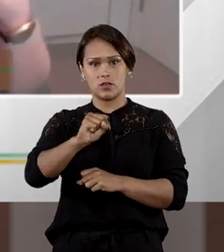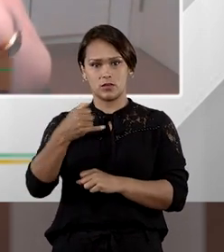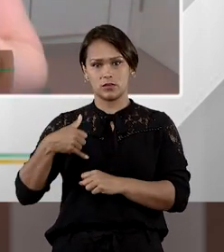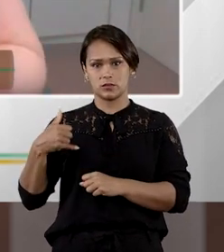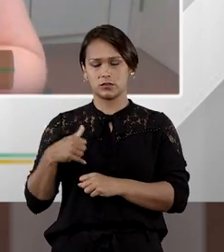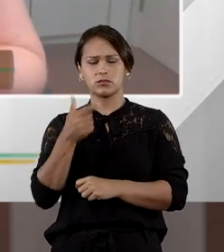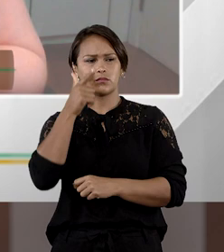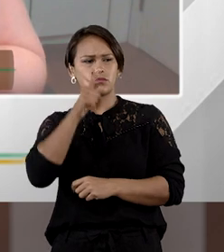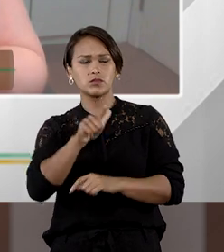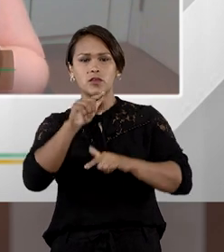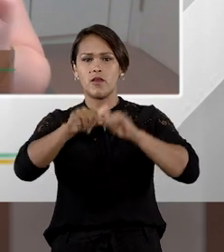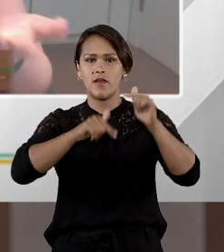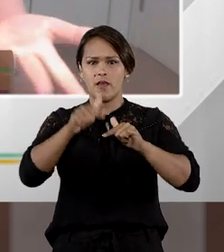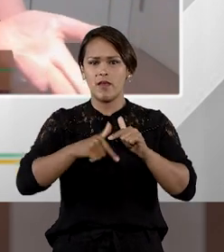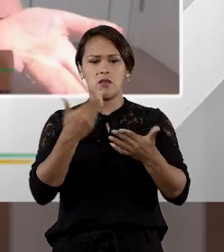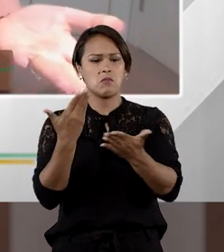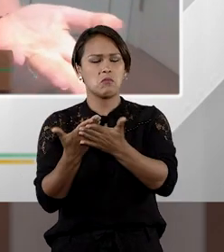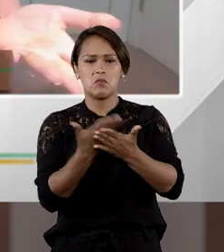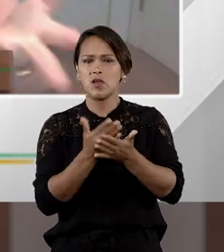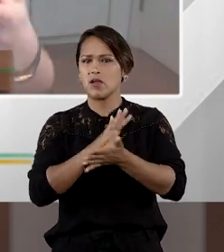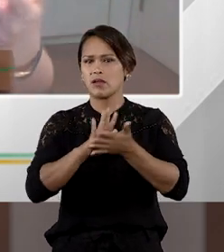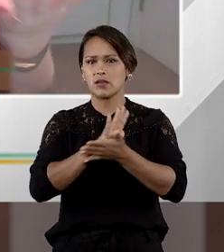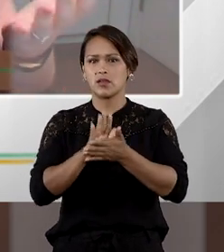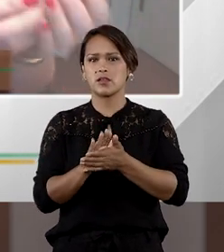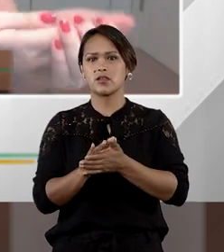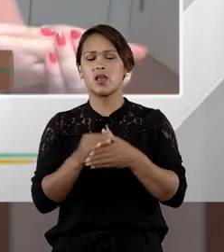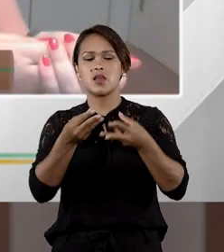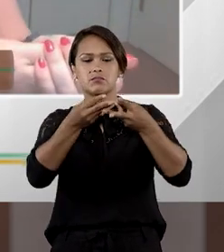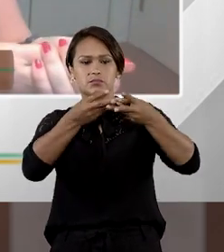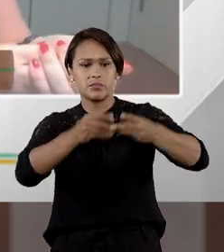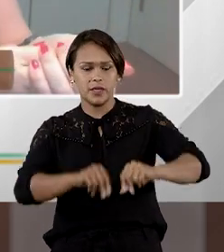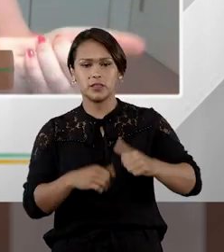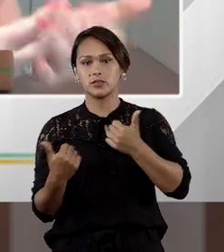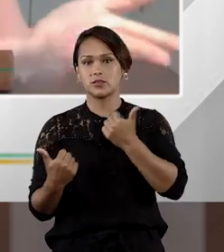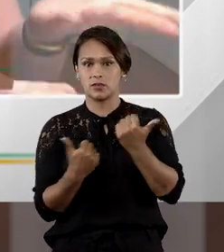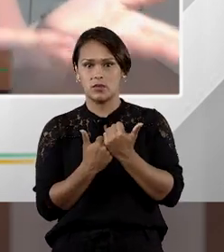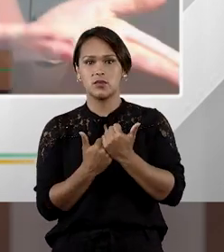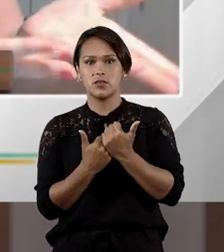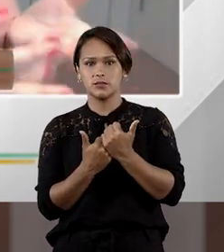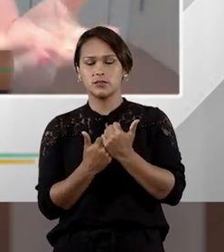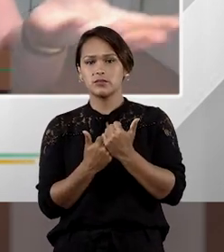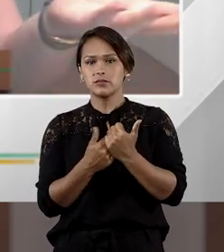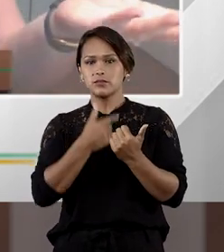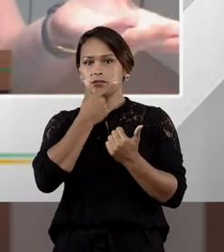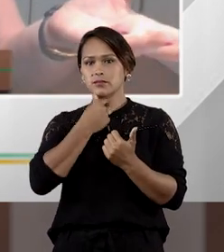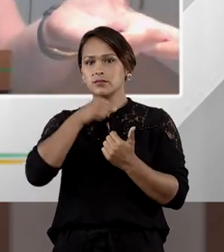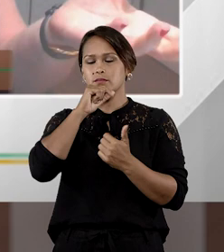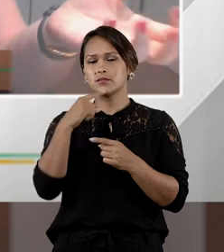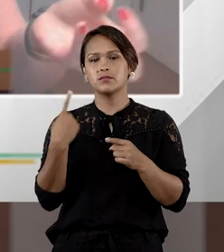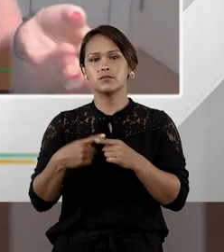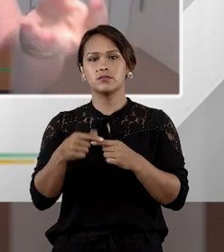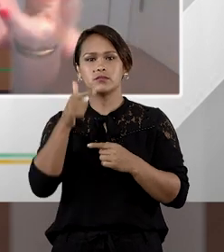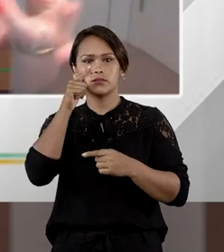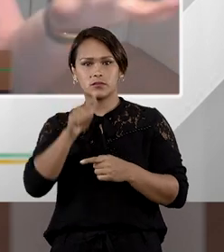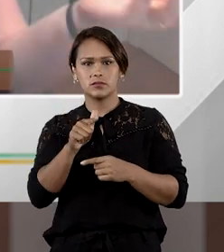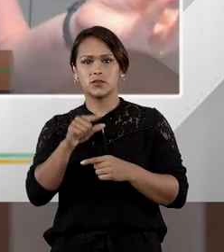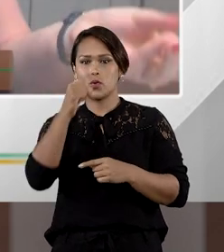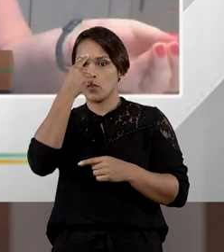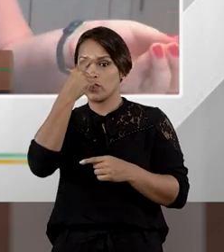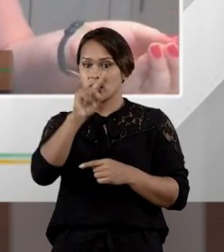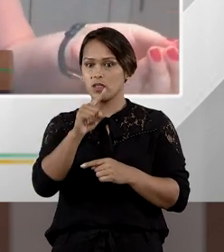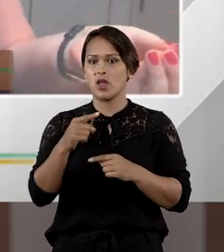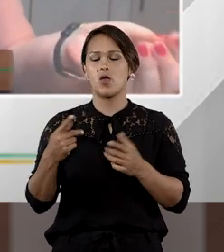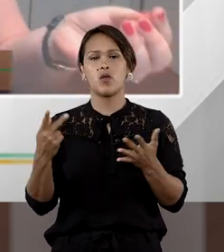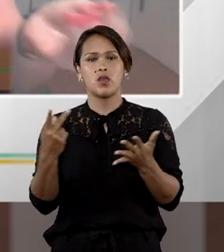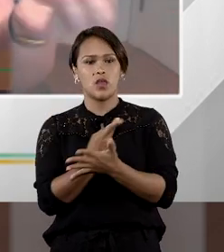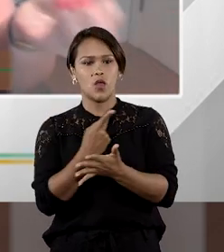ele não conseguiu trabalho, ele não estuda mais, e aí ele perde esse suporte, né, do pai, porque ele não conseguiu. Então, o ideal é ele correr